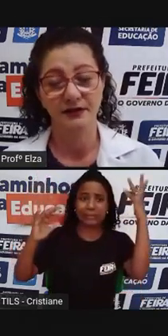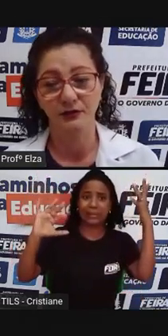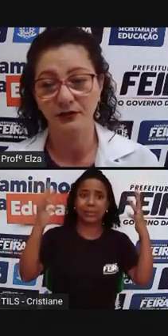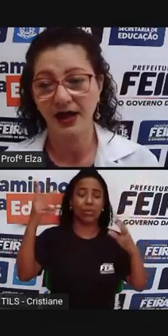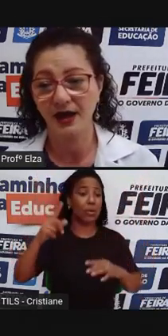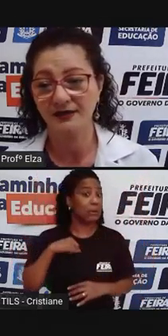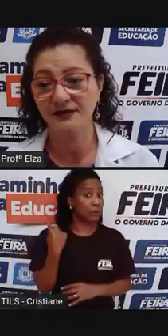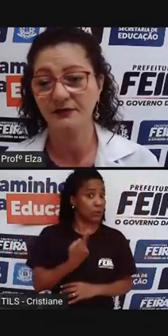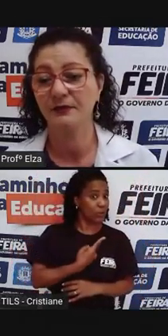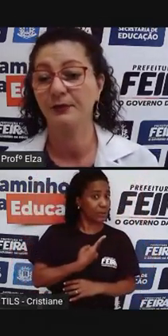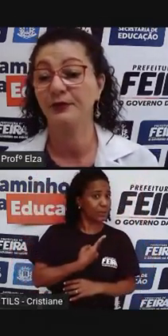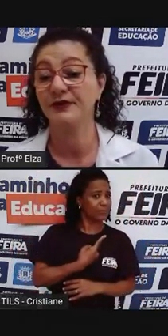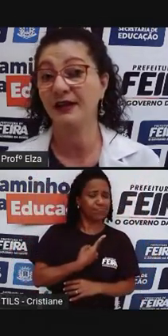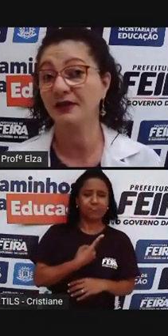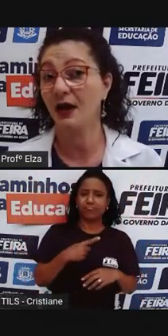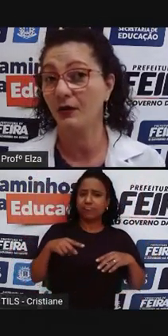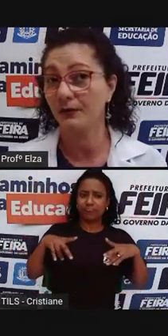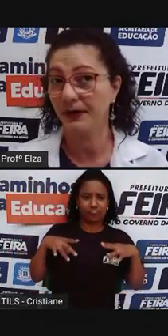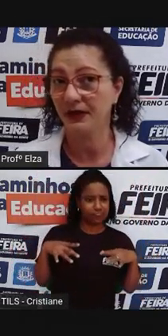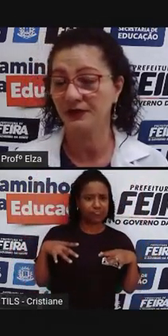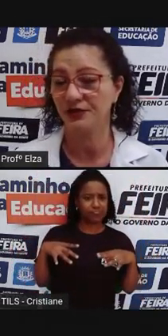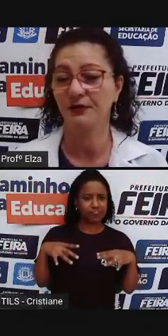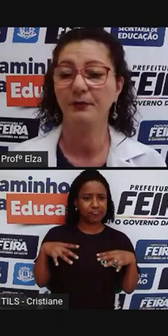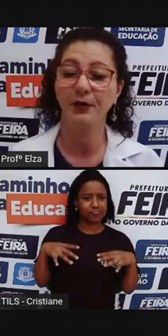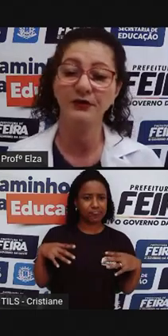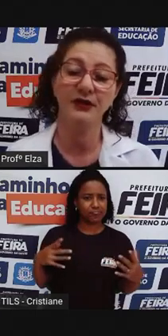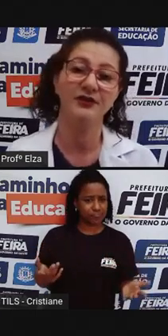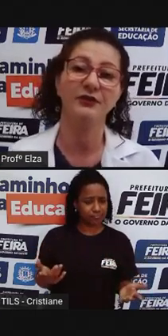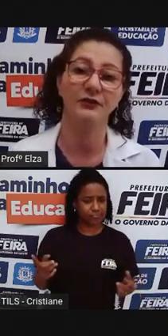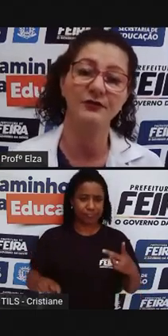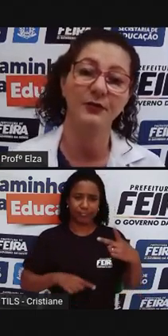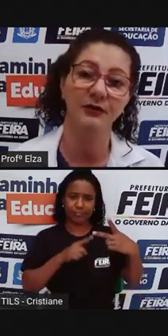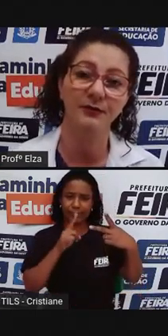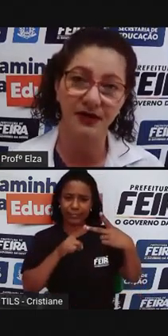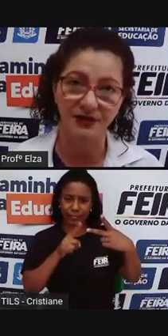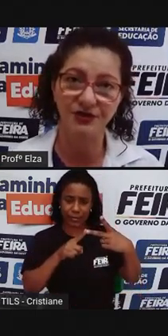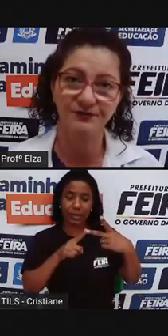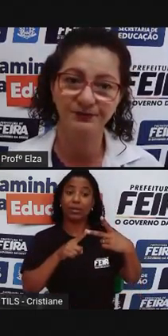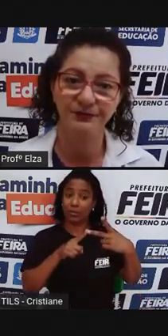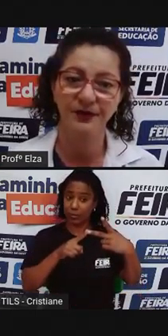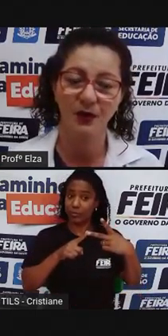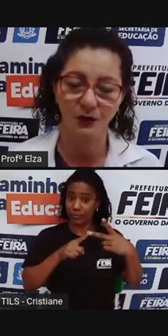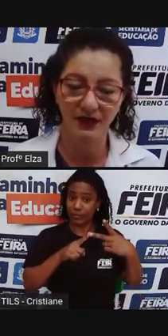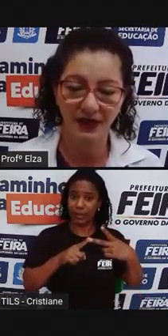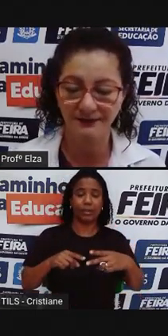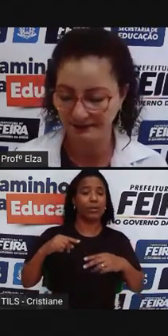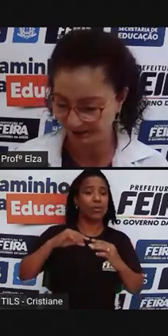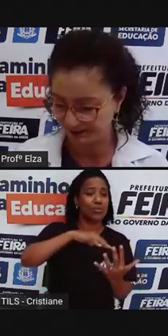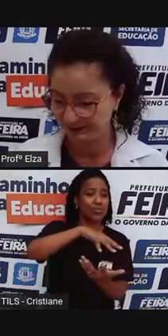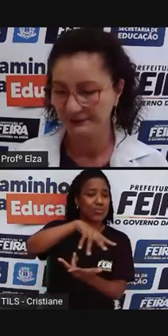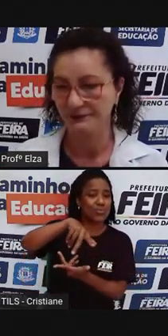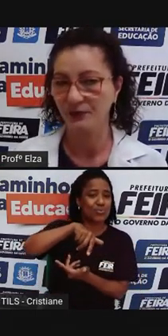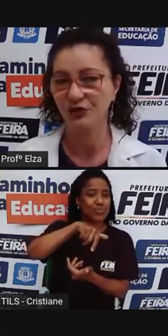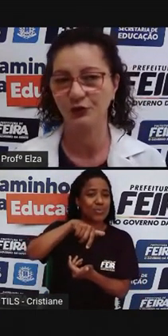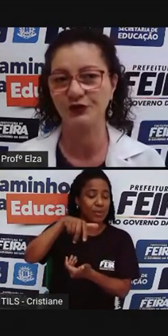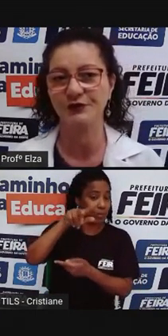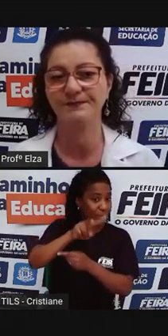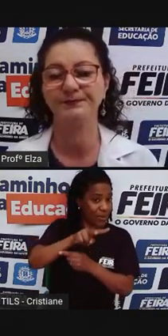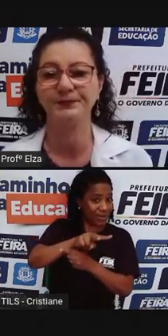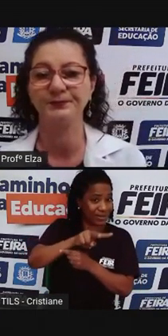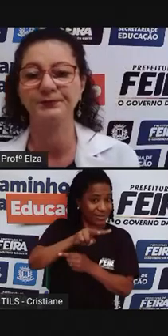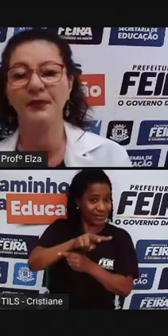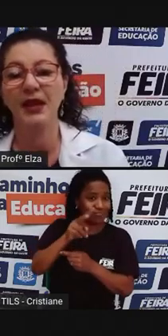No segundo caso, protect our planet. Proteja nosso meio ambiente. Ok? Vamos